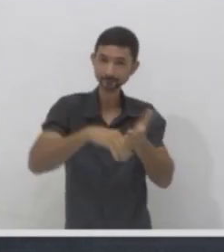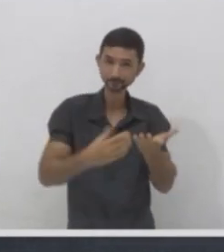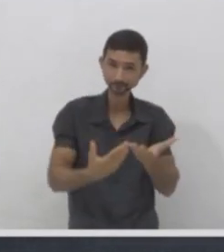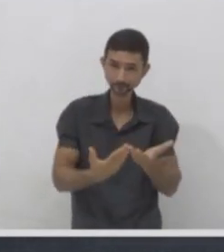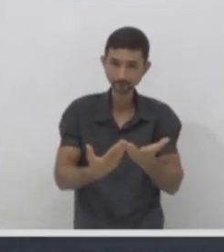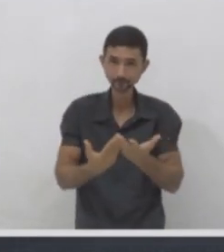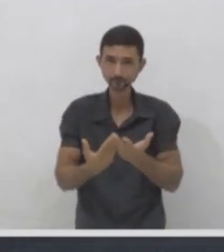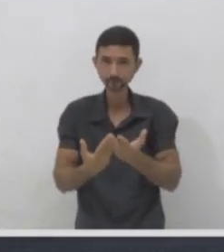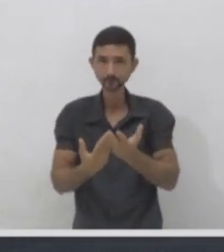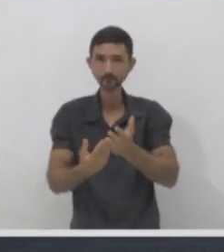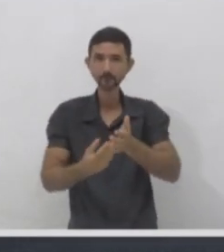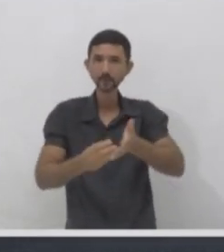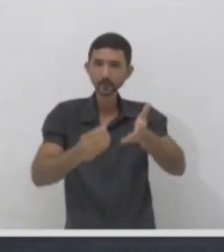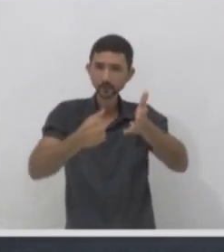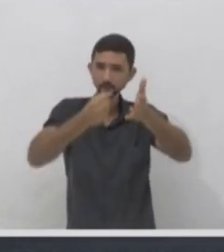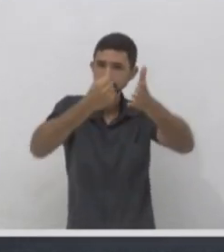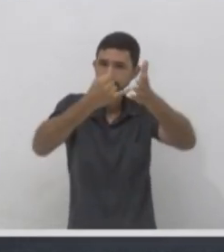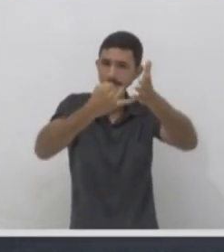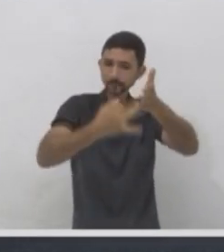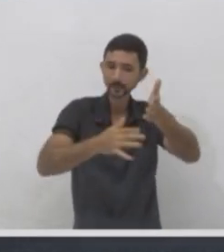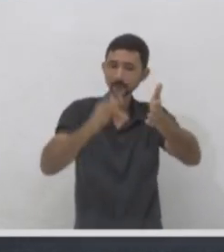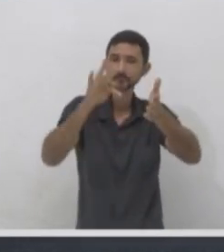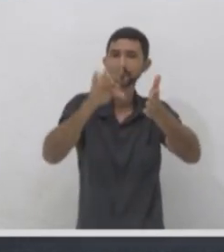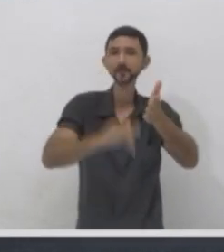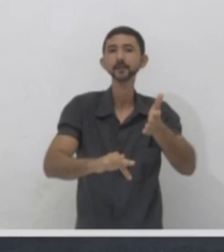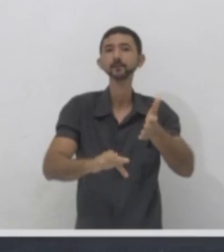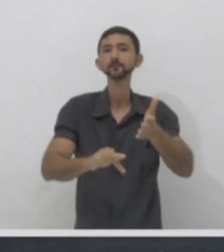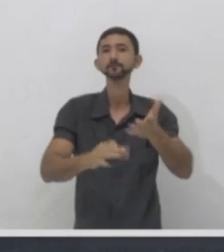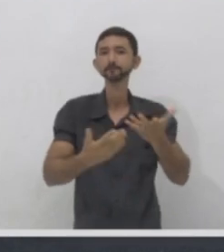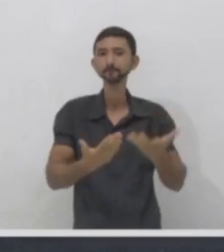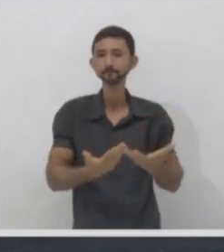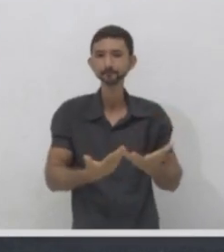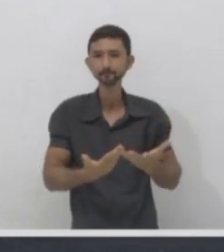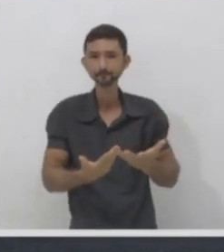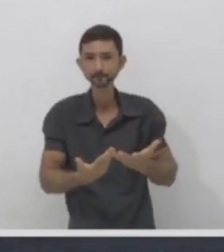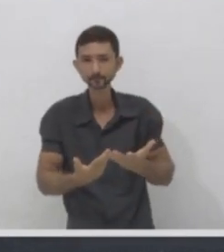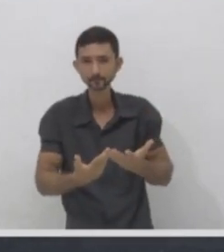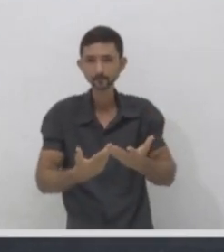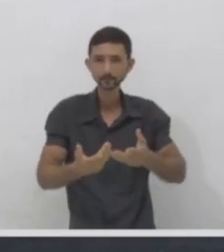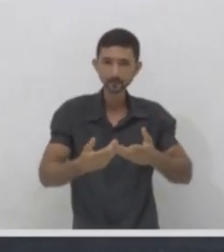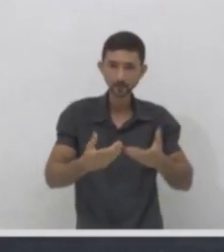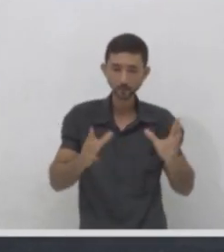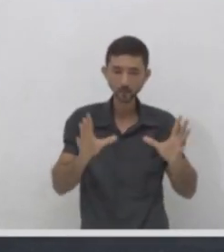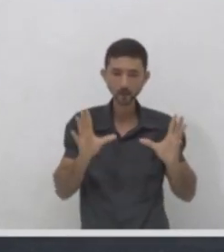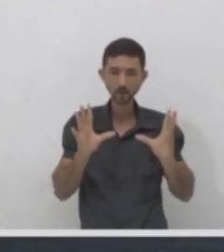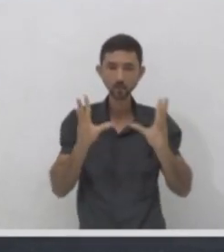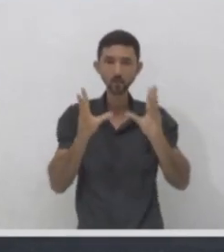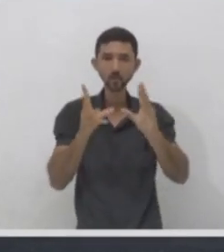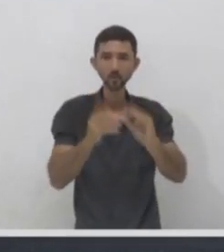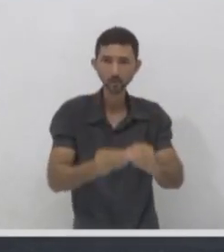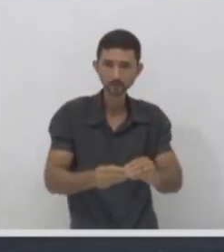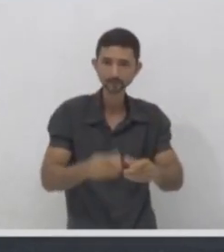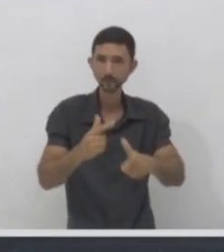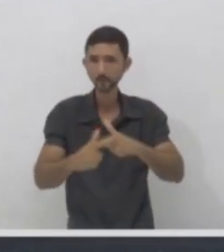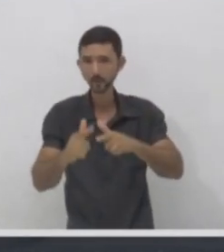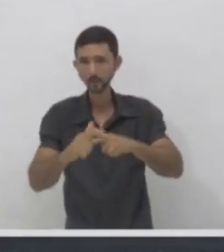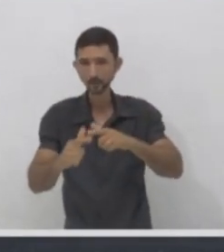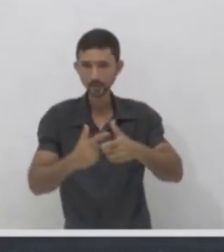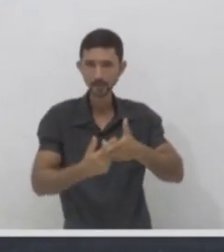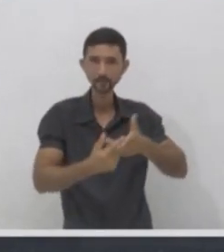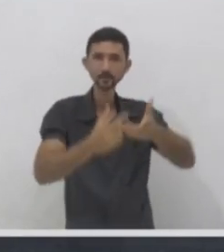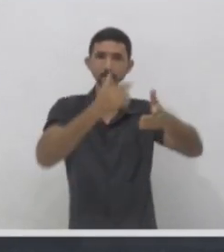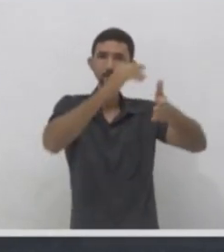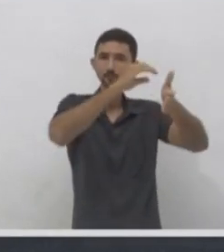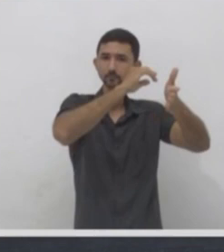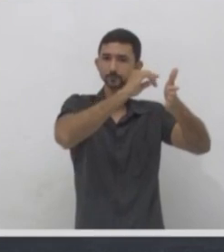narrativa de desfecho. O desfecho é praticamente a resolução do problema que foi aquele conflito